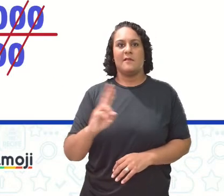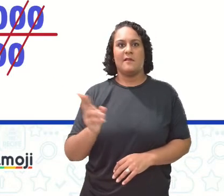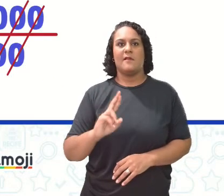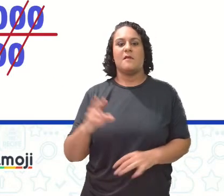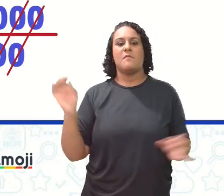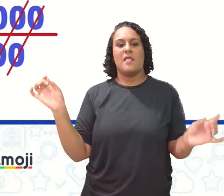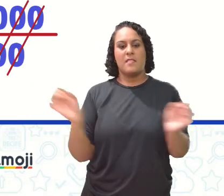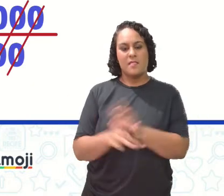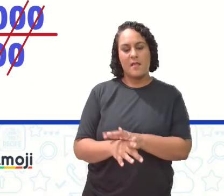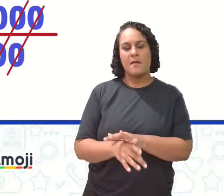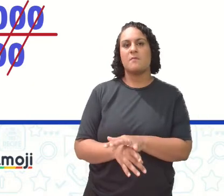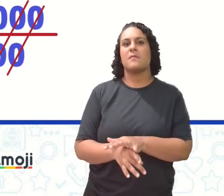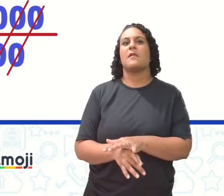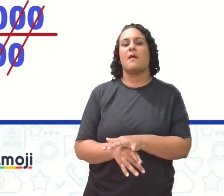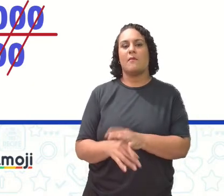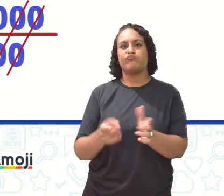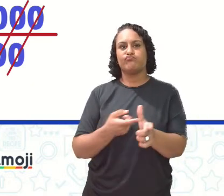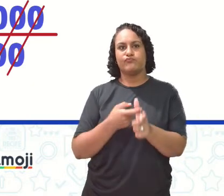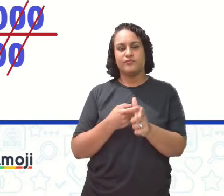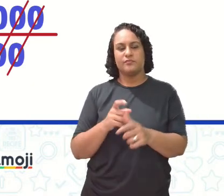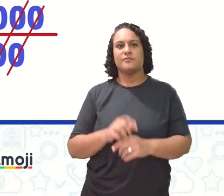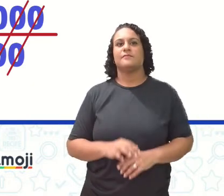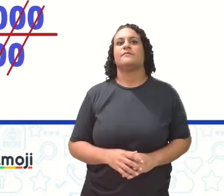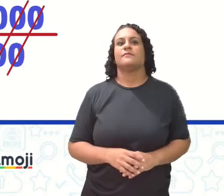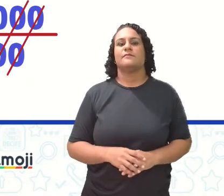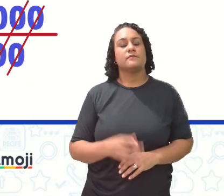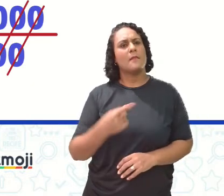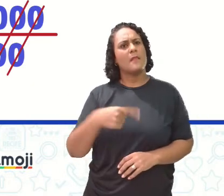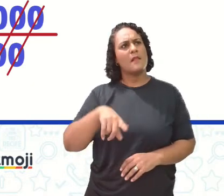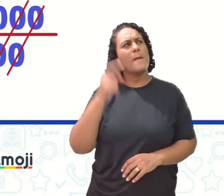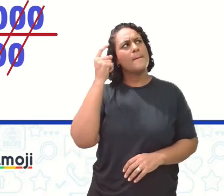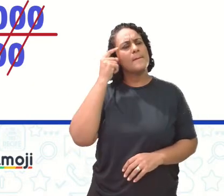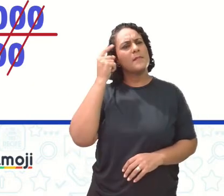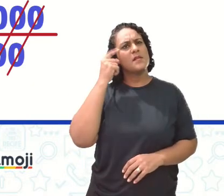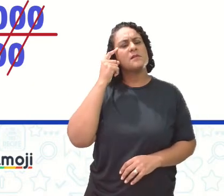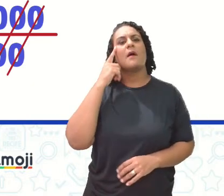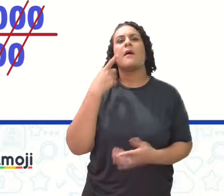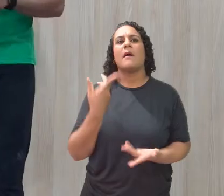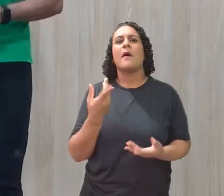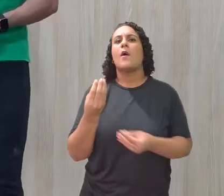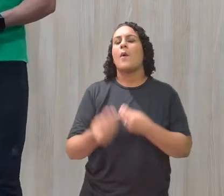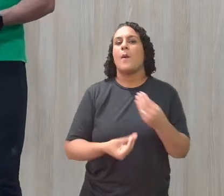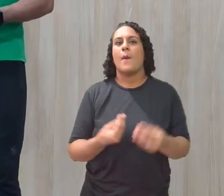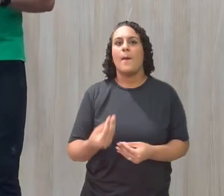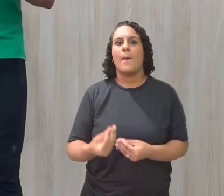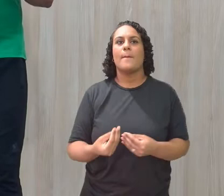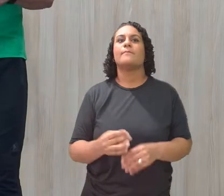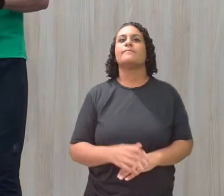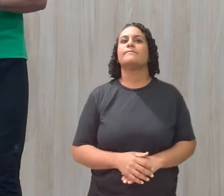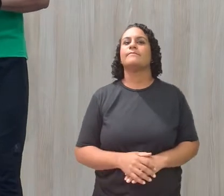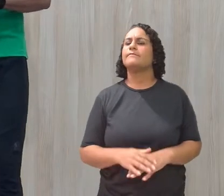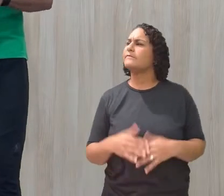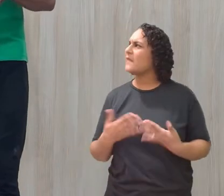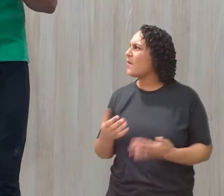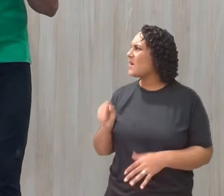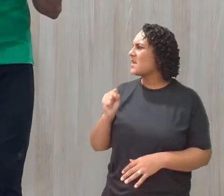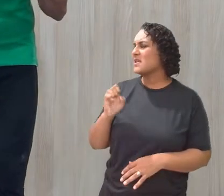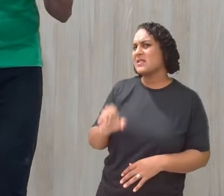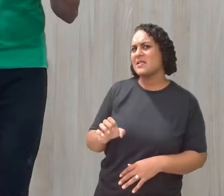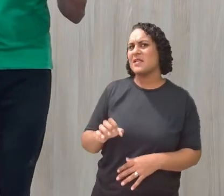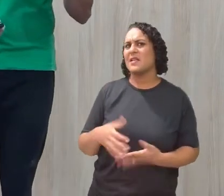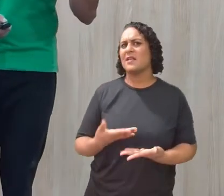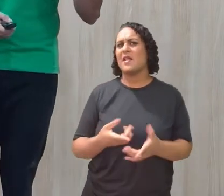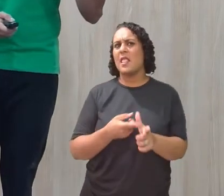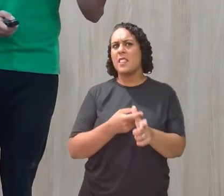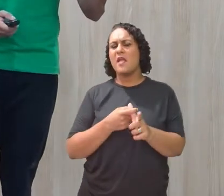para quitar, saldar a sua dívida. Você poderia pensar nessa questão da seguinte forma. Opa, se ela